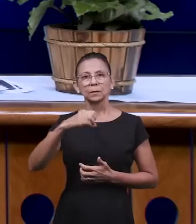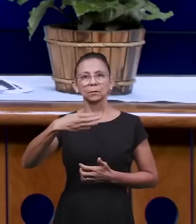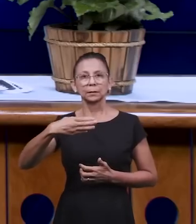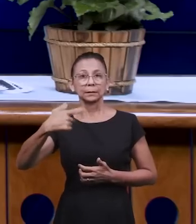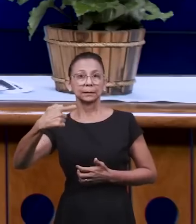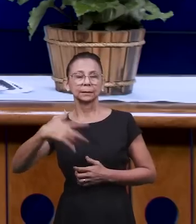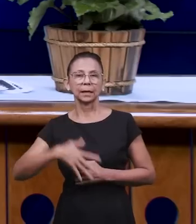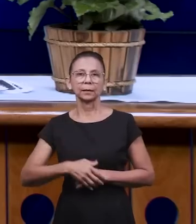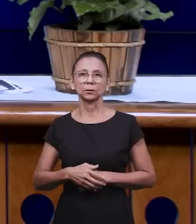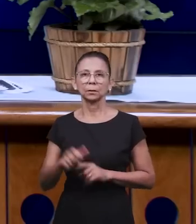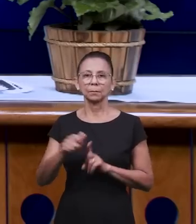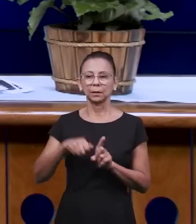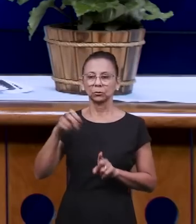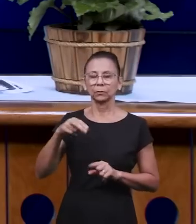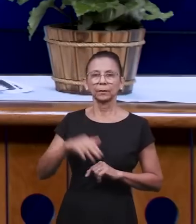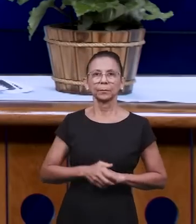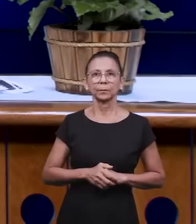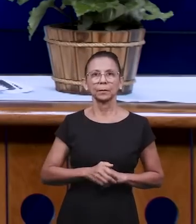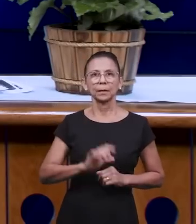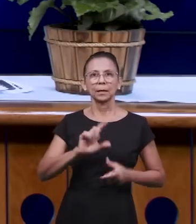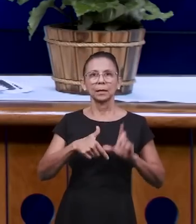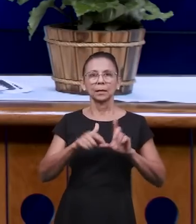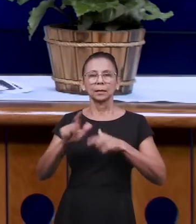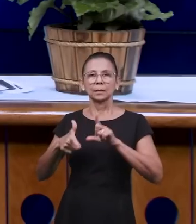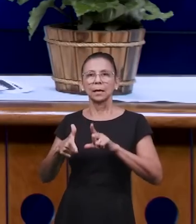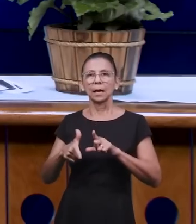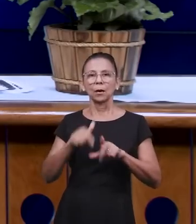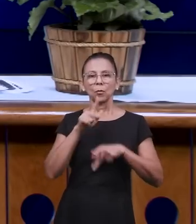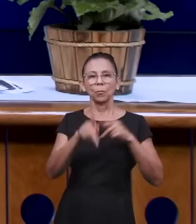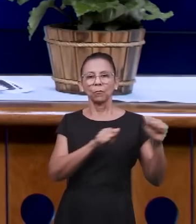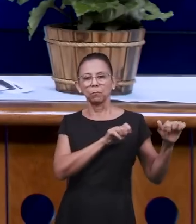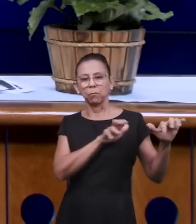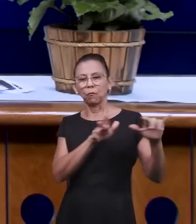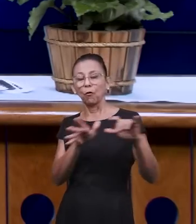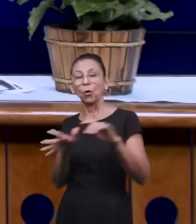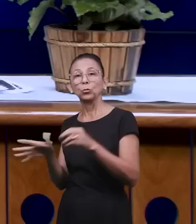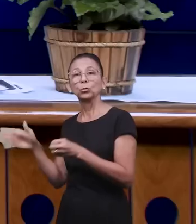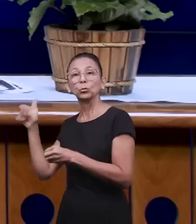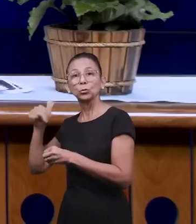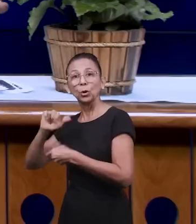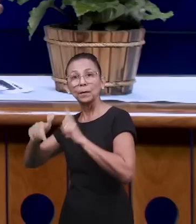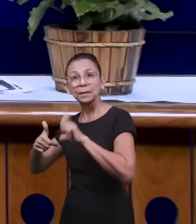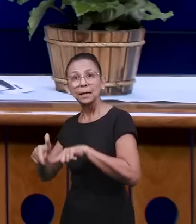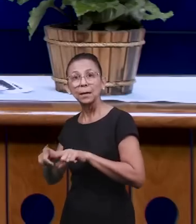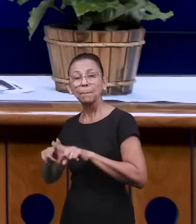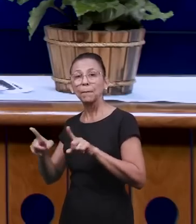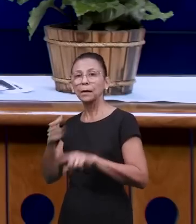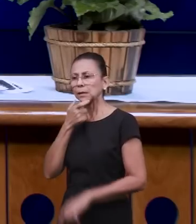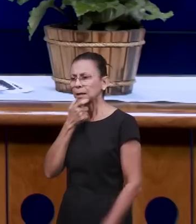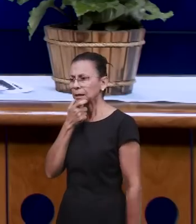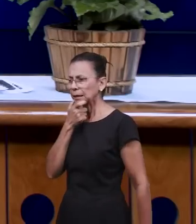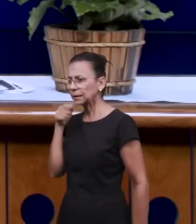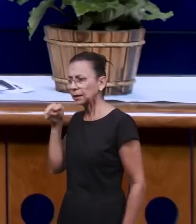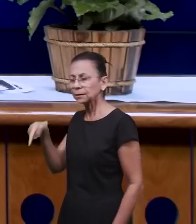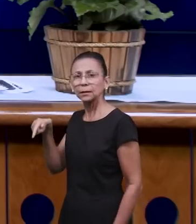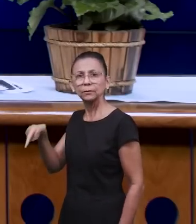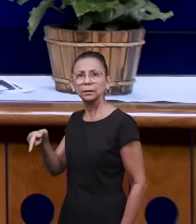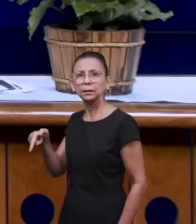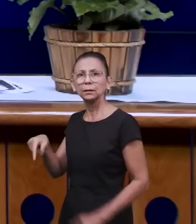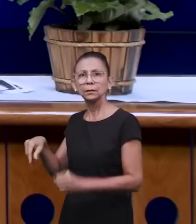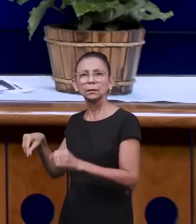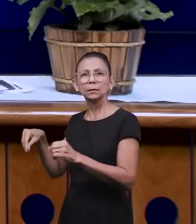E só seremos felizes na terra de Israel. O sionismo cresceu muito profundamente neste momento.